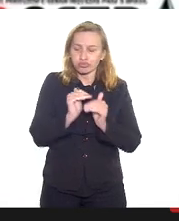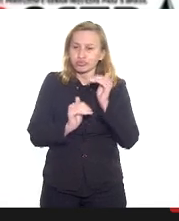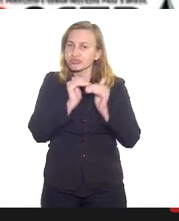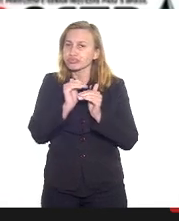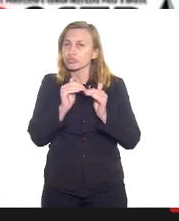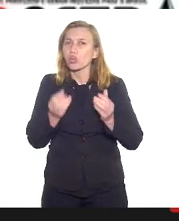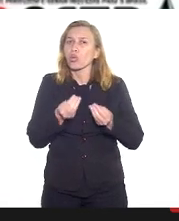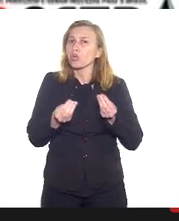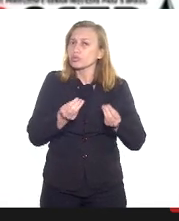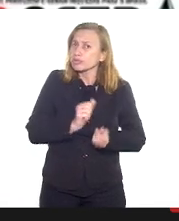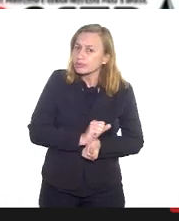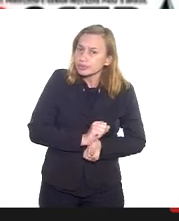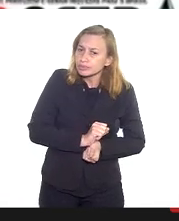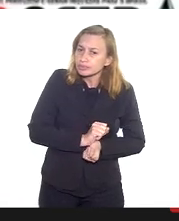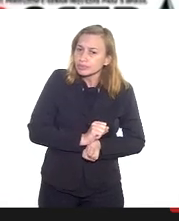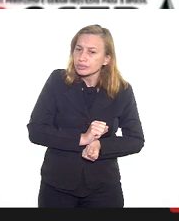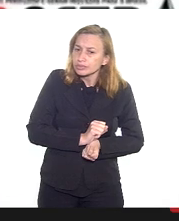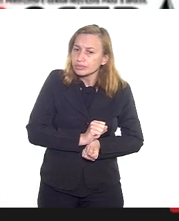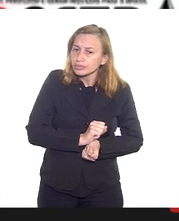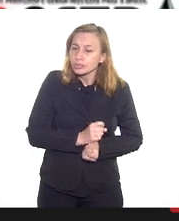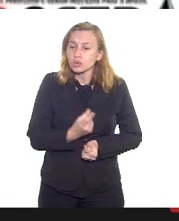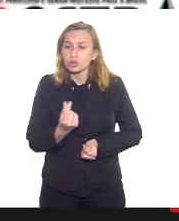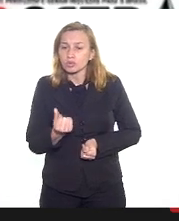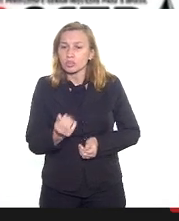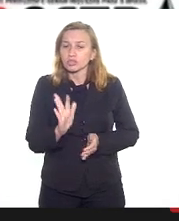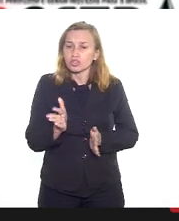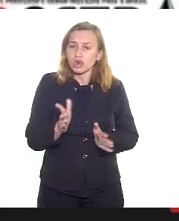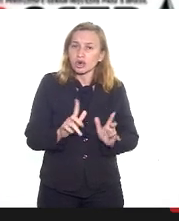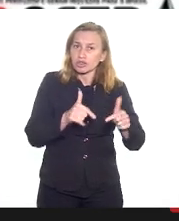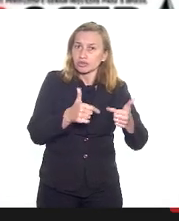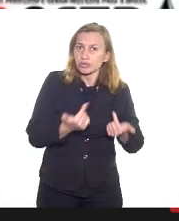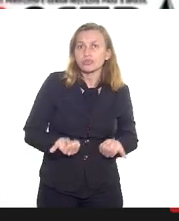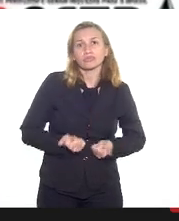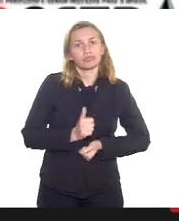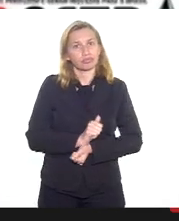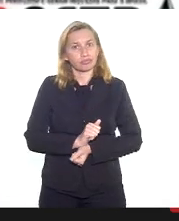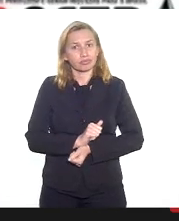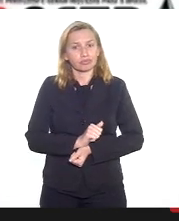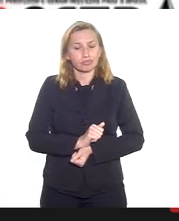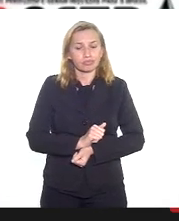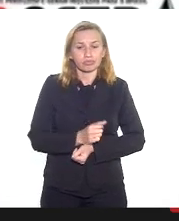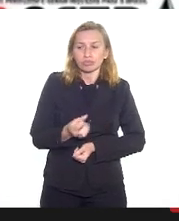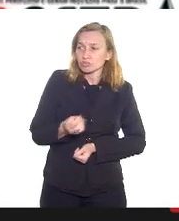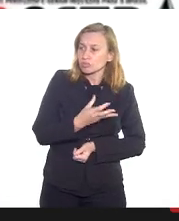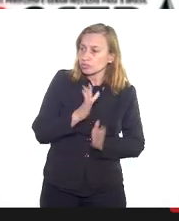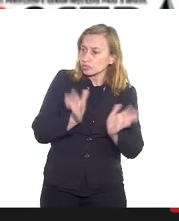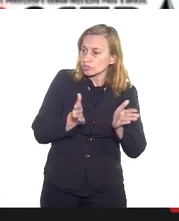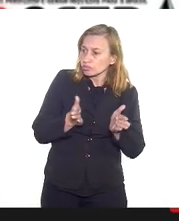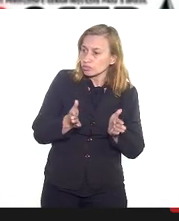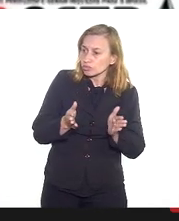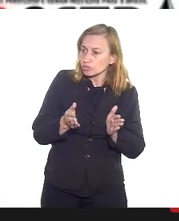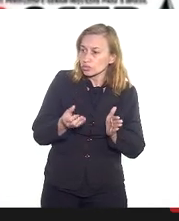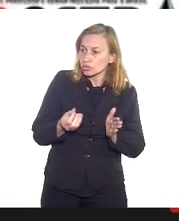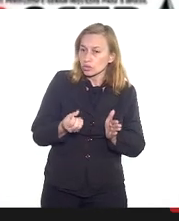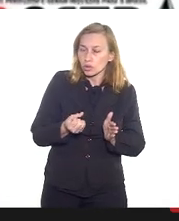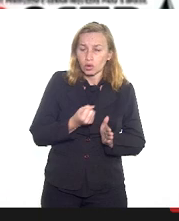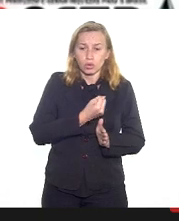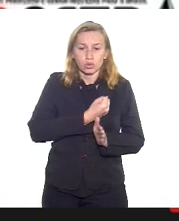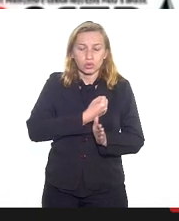né, com os atuais preços praticados. Né, é, recentemente teve um aumento aí de